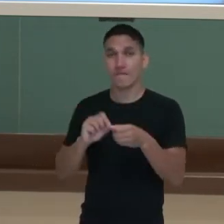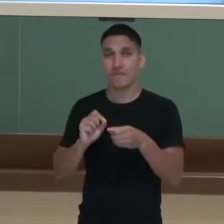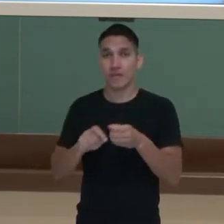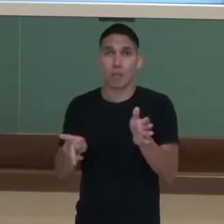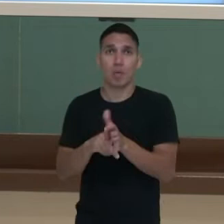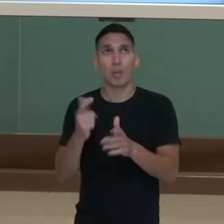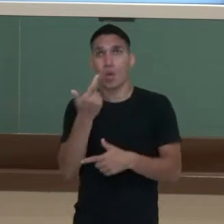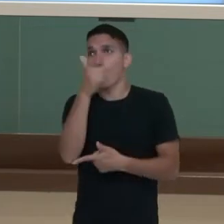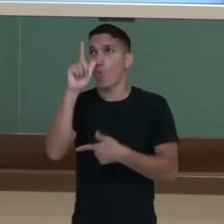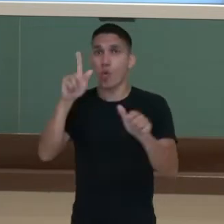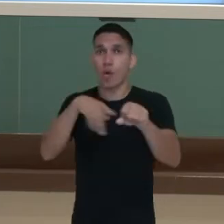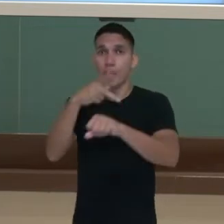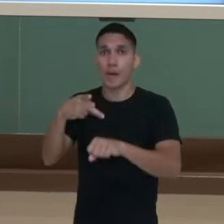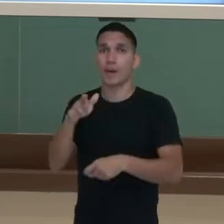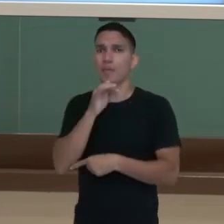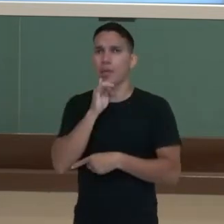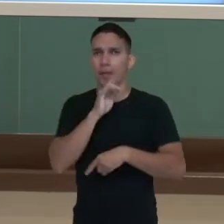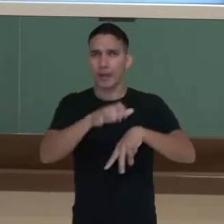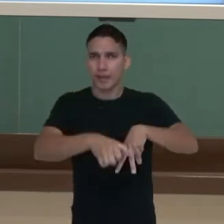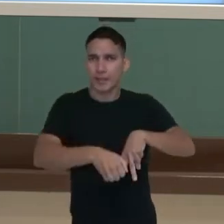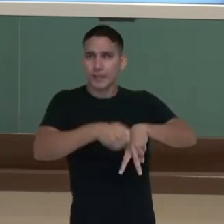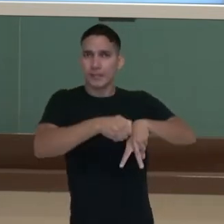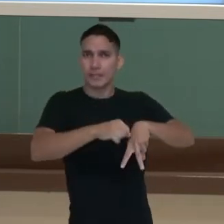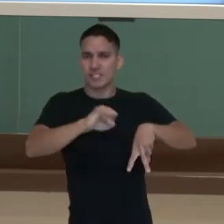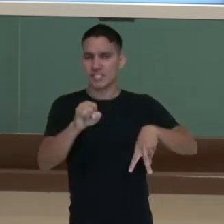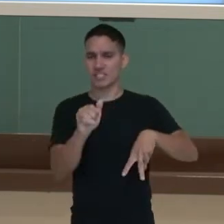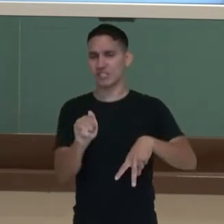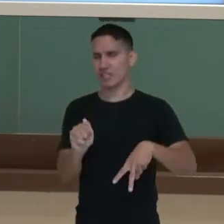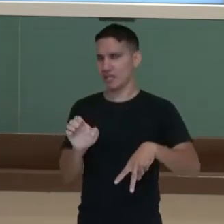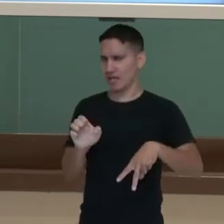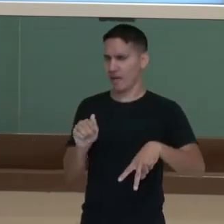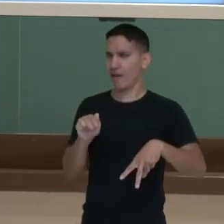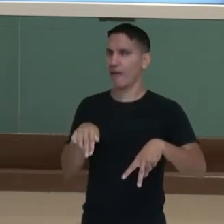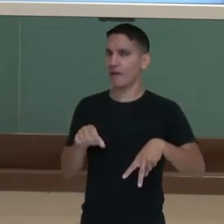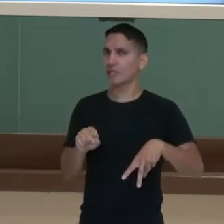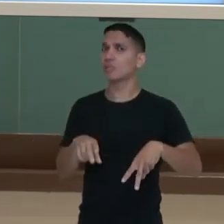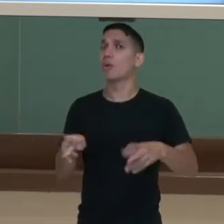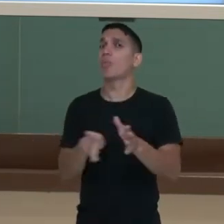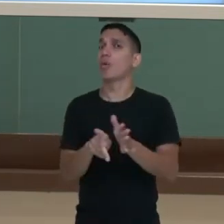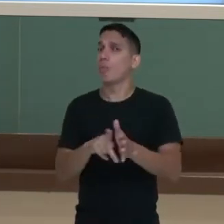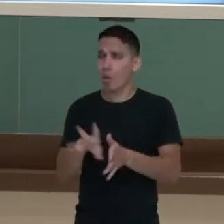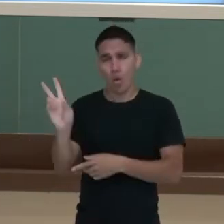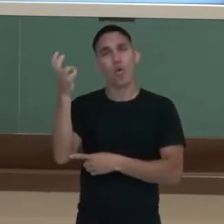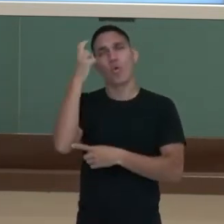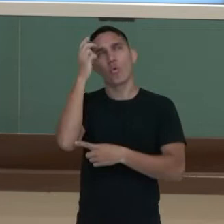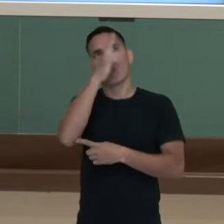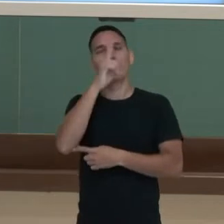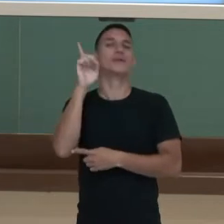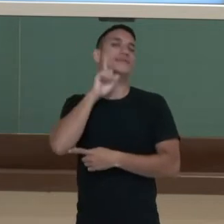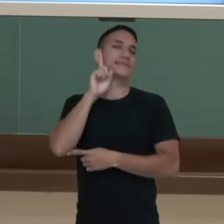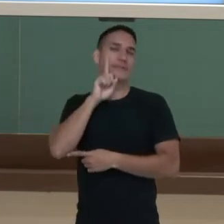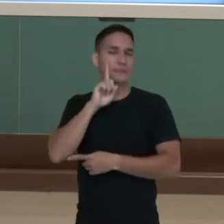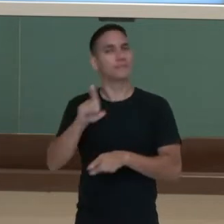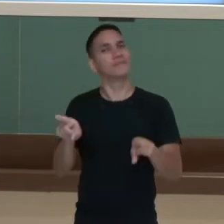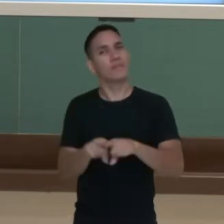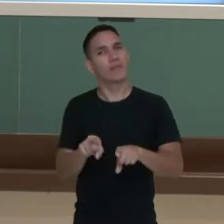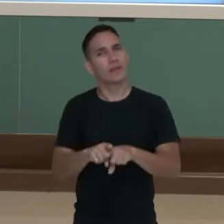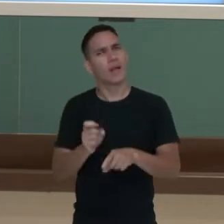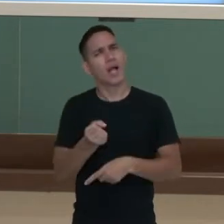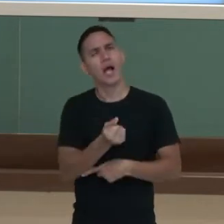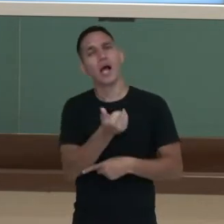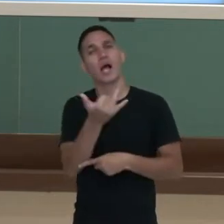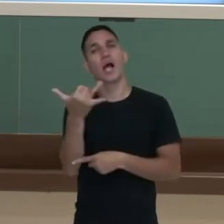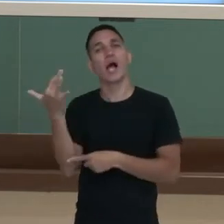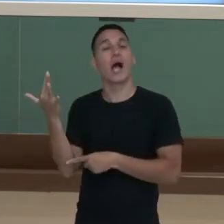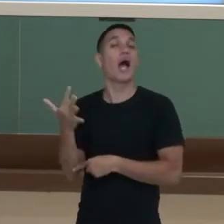calça jeans. Você já usou calça jeans? Saiba que isso veio da cultura dos Estados Unidos da América. Então são alguns exemplos